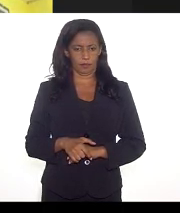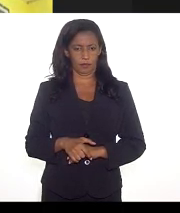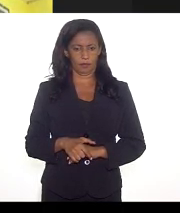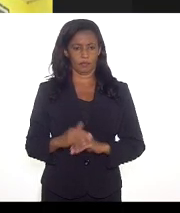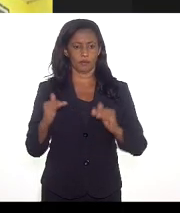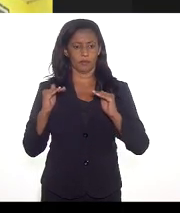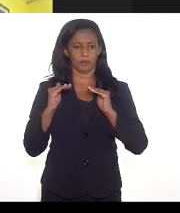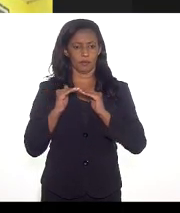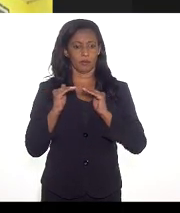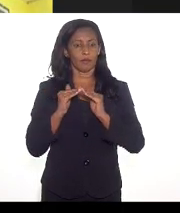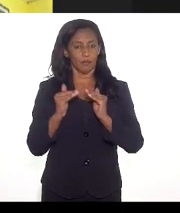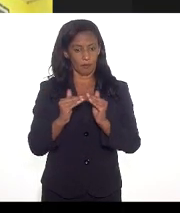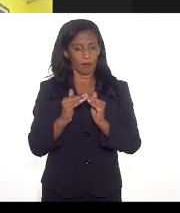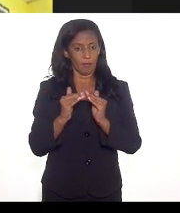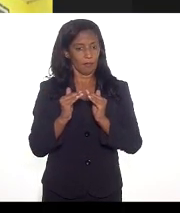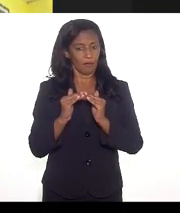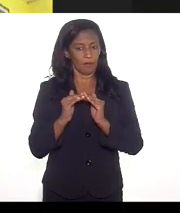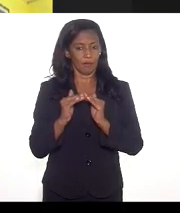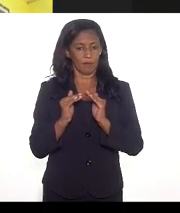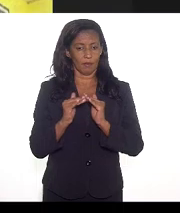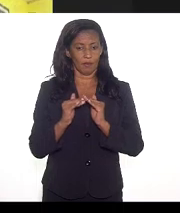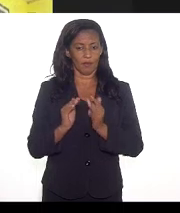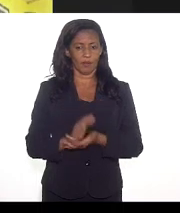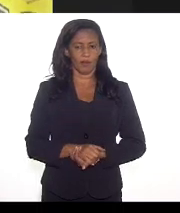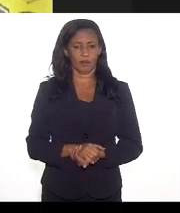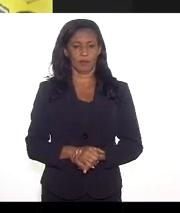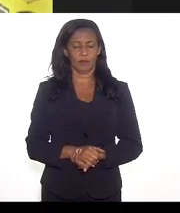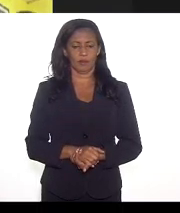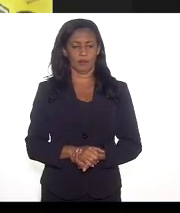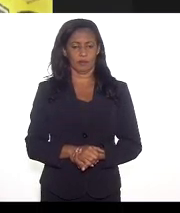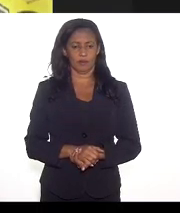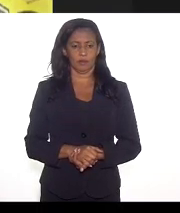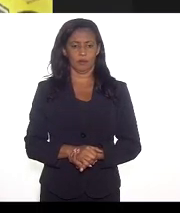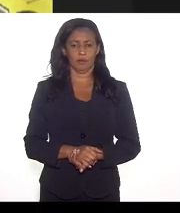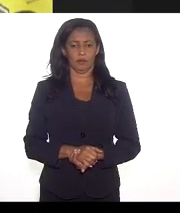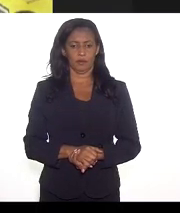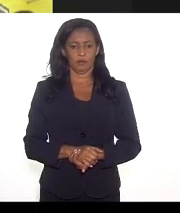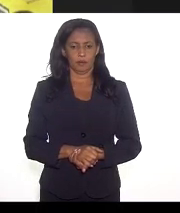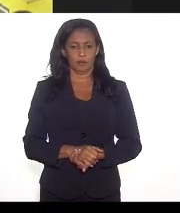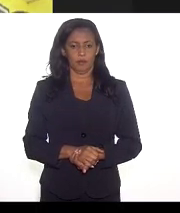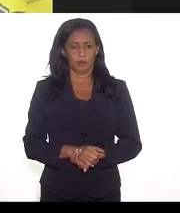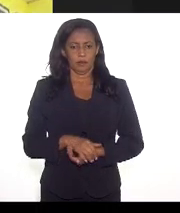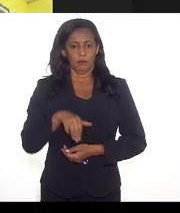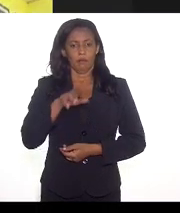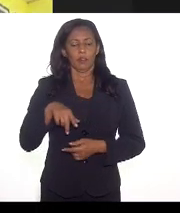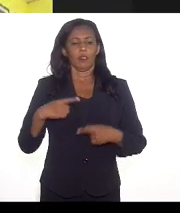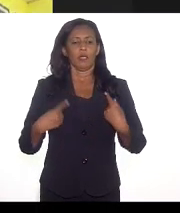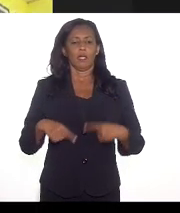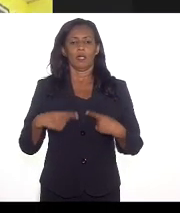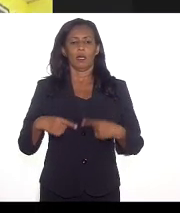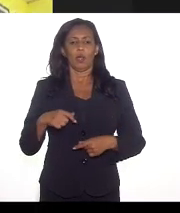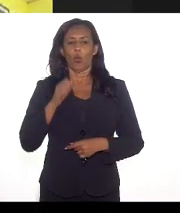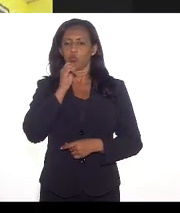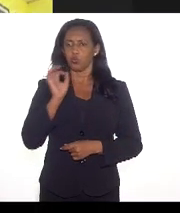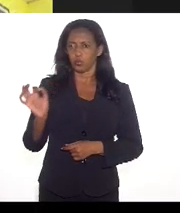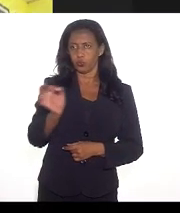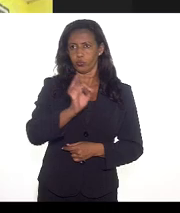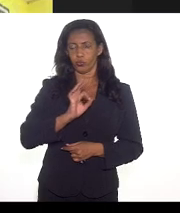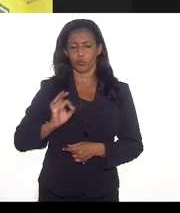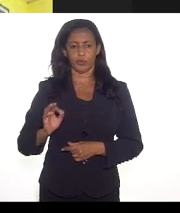Favorável, senhor presidente. Favorável, senhor presidente. Colhido parecer. Em discussão. Em discussão. Não havendo quem queira